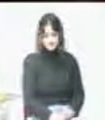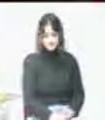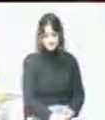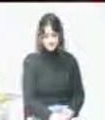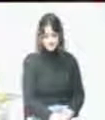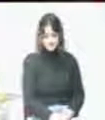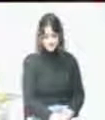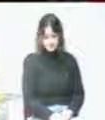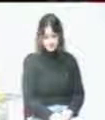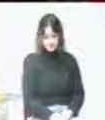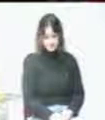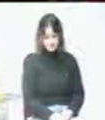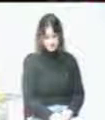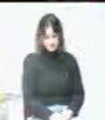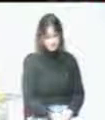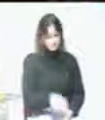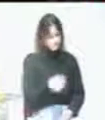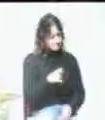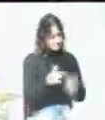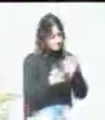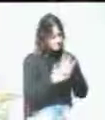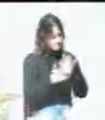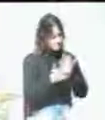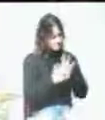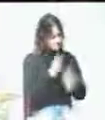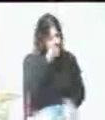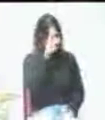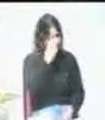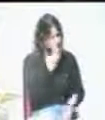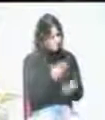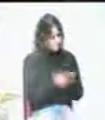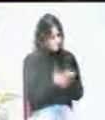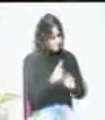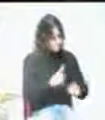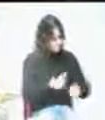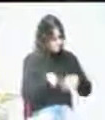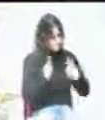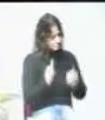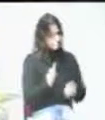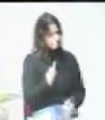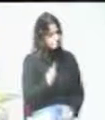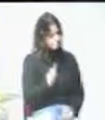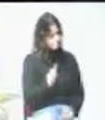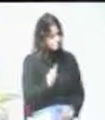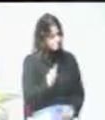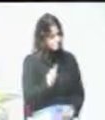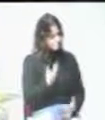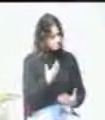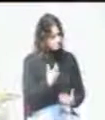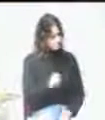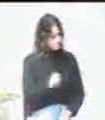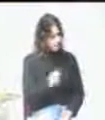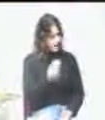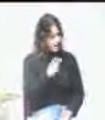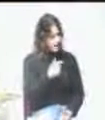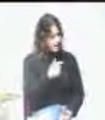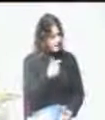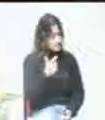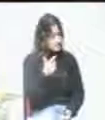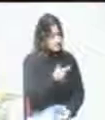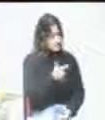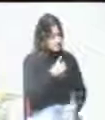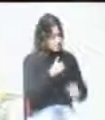A quem propôs, em confiança, e desafiando a assumir a responsabilidade de elaborar